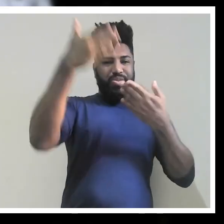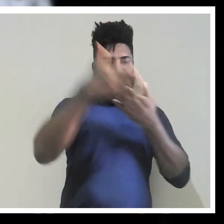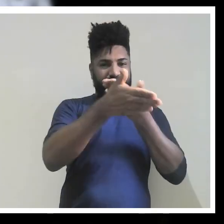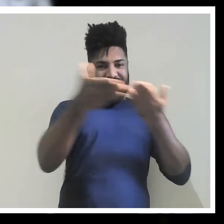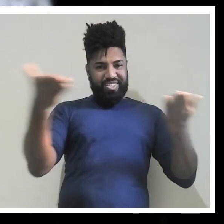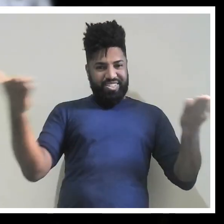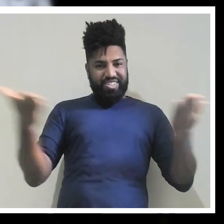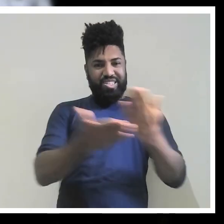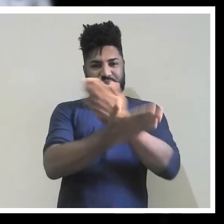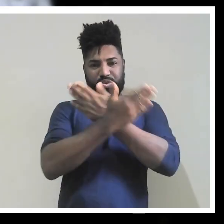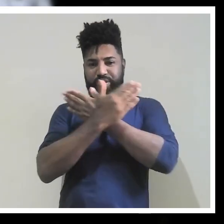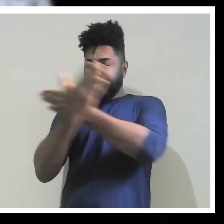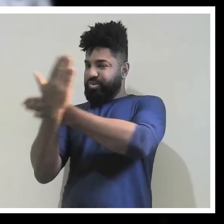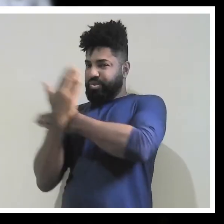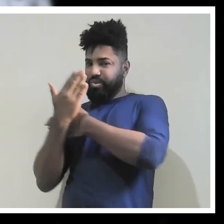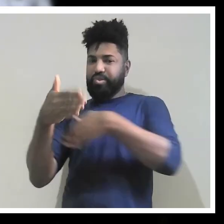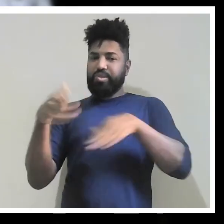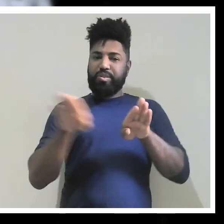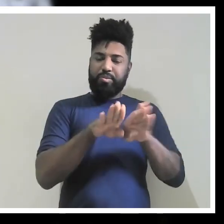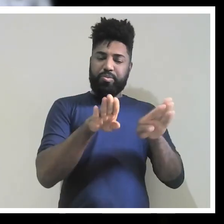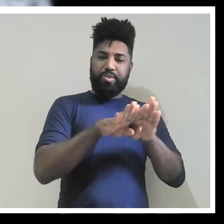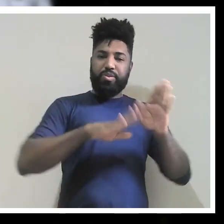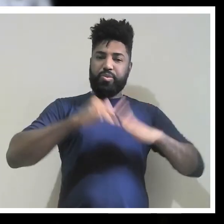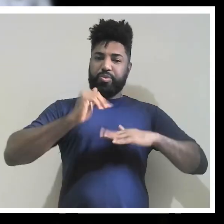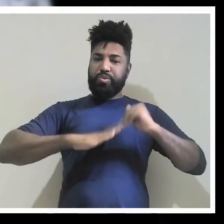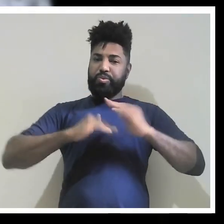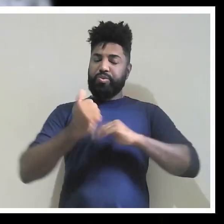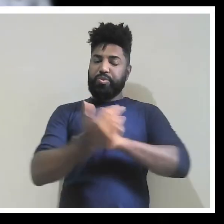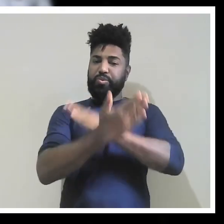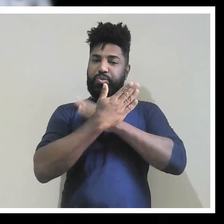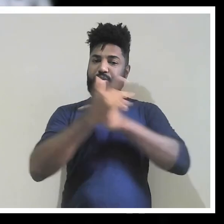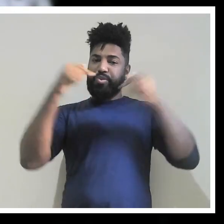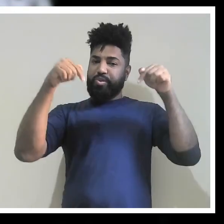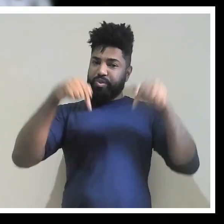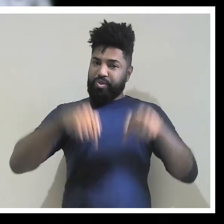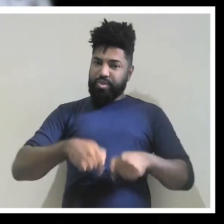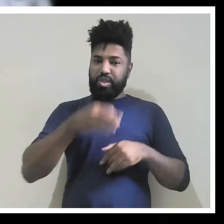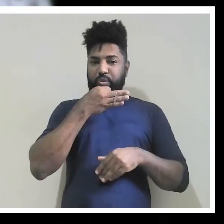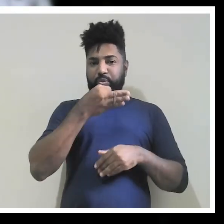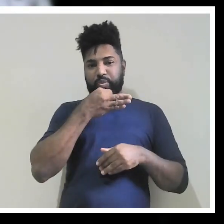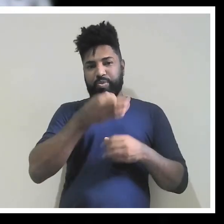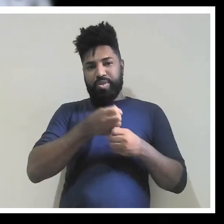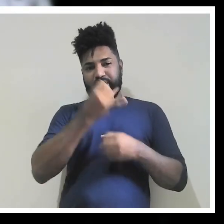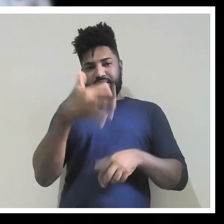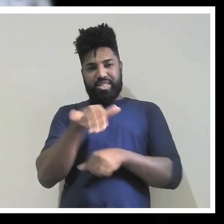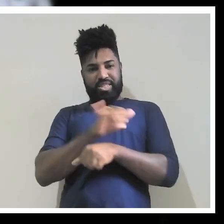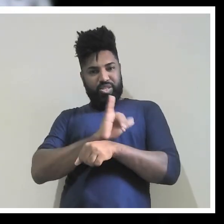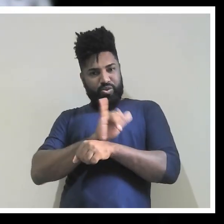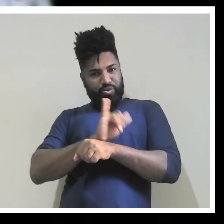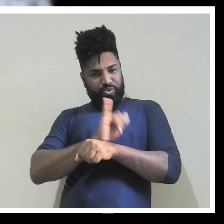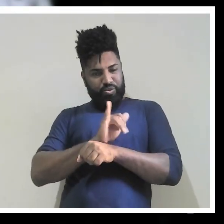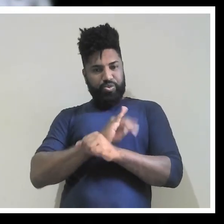pela gentileza desses profissionais e de muitos outros que têm colaborado aqui e comentado também no nosso canal do